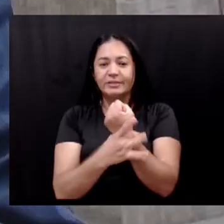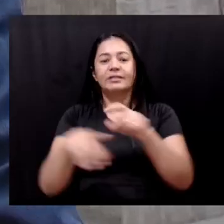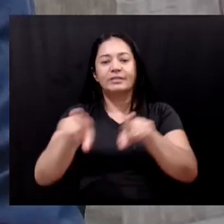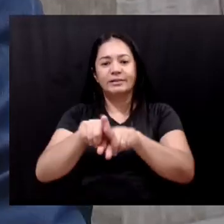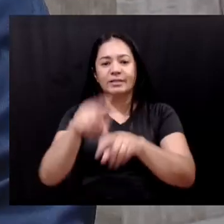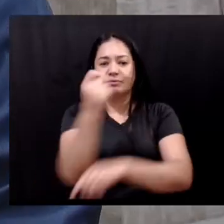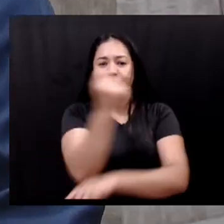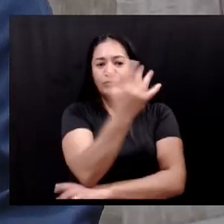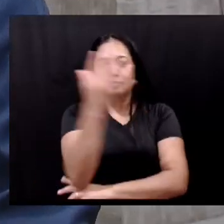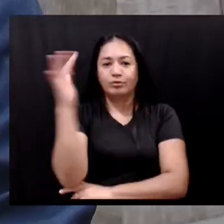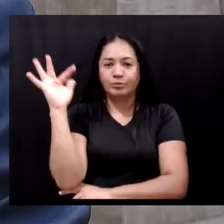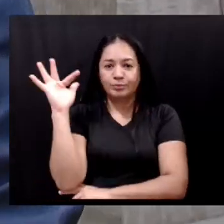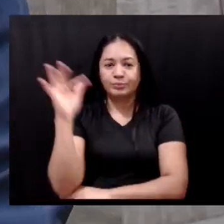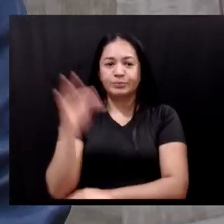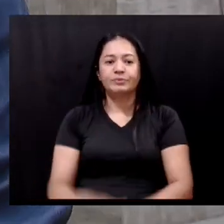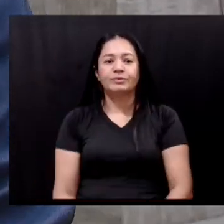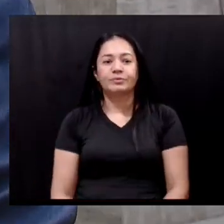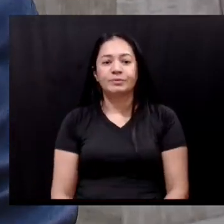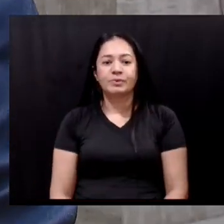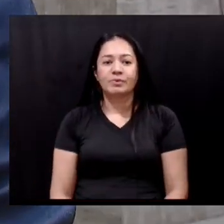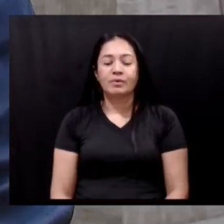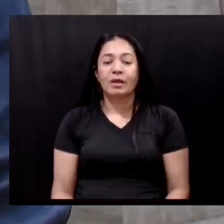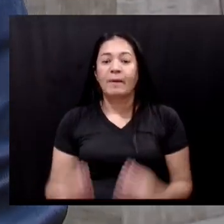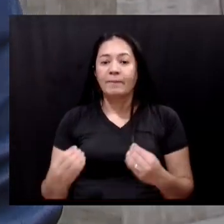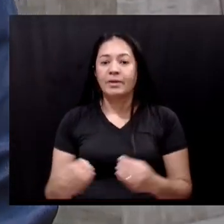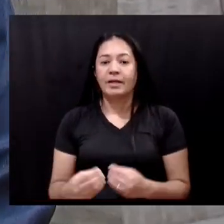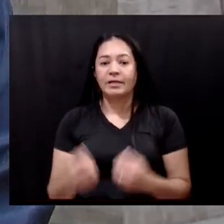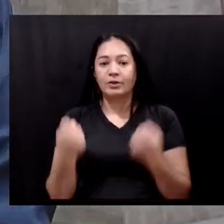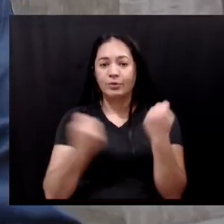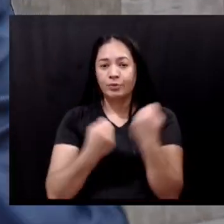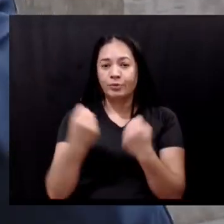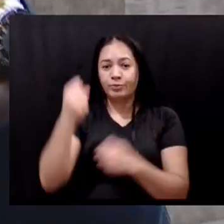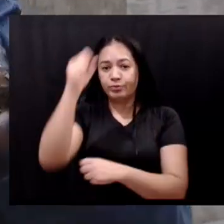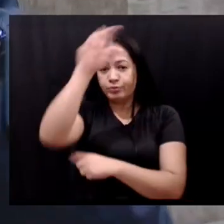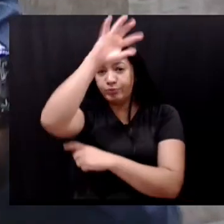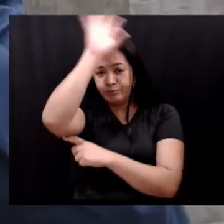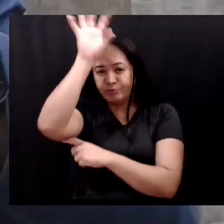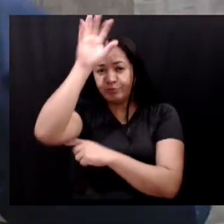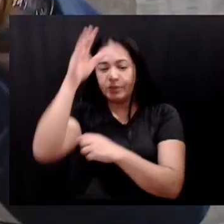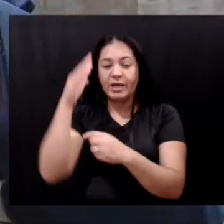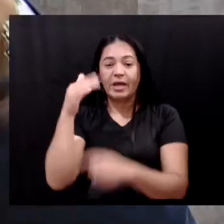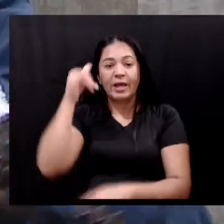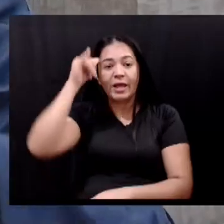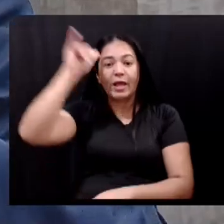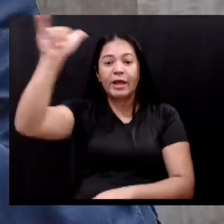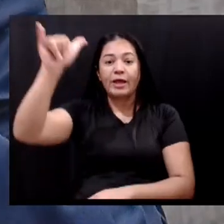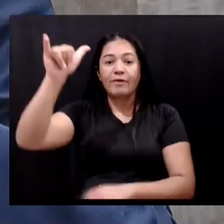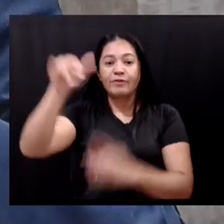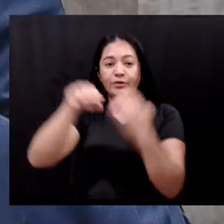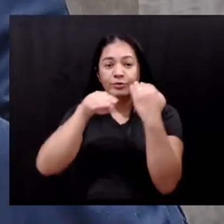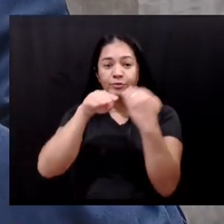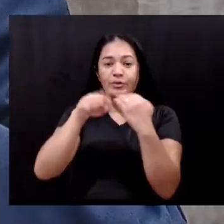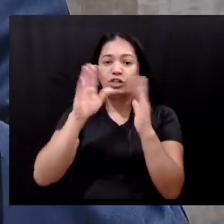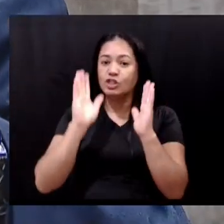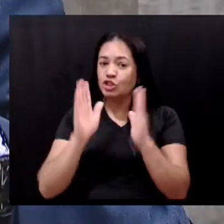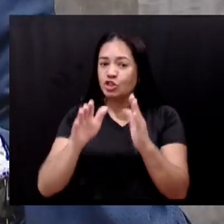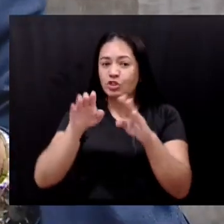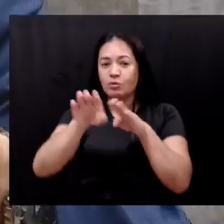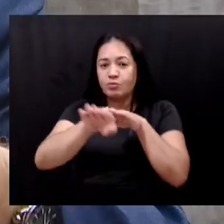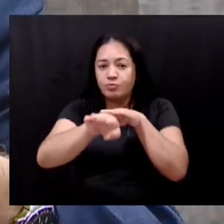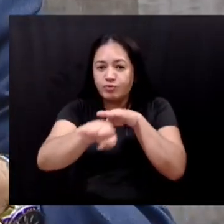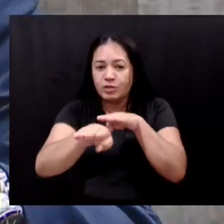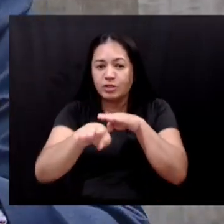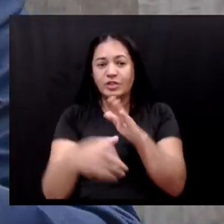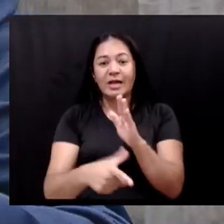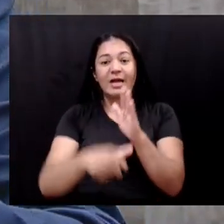Para que a ambulância não pegue trânsito, por exemplo, ali na John Boy do Lope, já é acionado antes, sabendo que o carro da ambulância